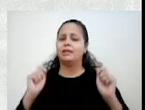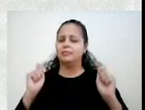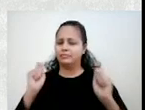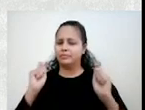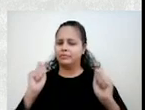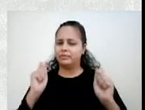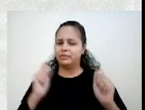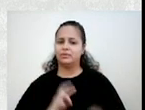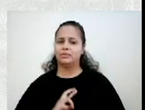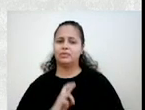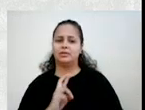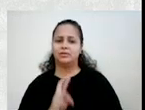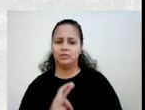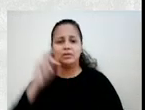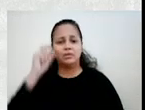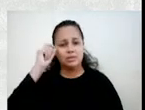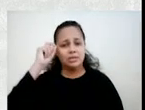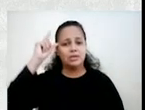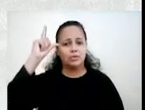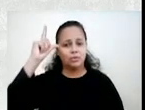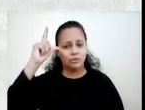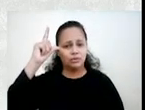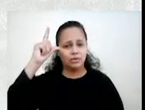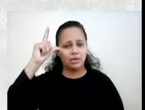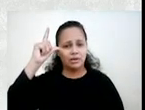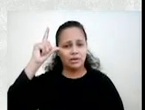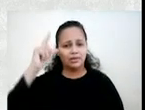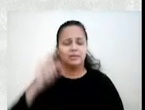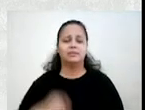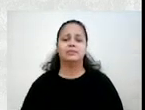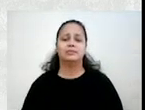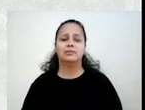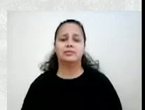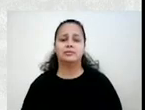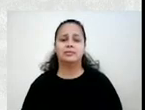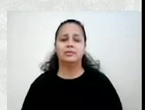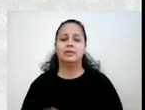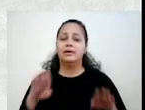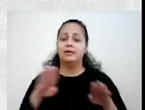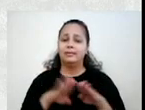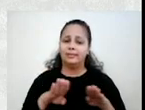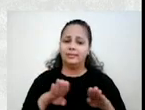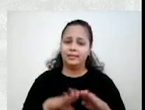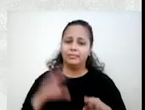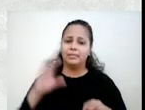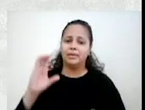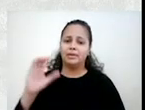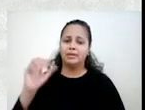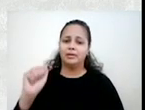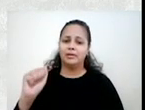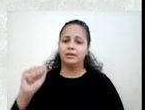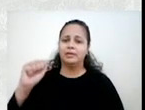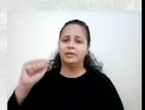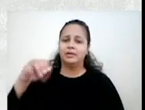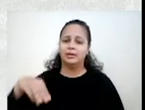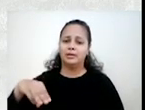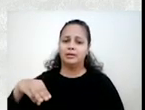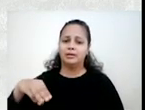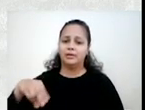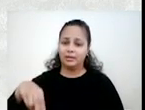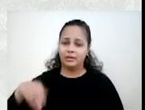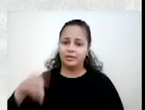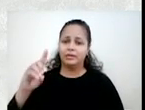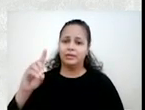suas manifestações religiosas e culturais. Os rituais de candomblé foram perseguidos pela polícia até a década